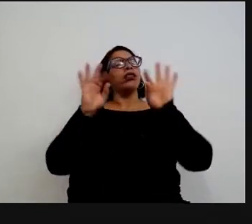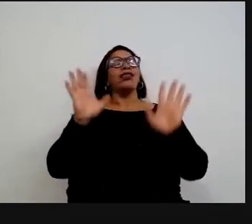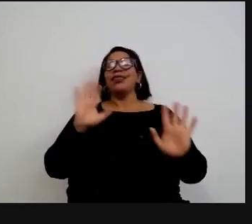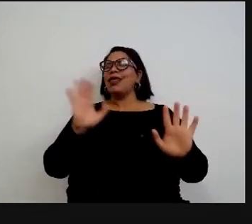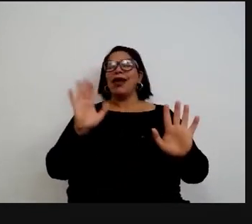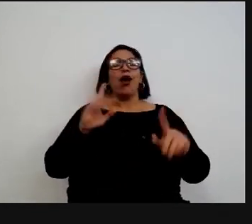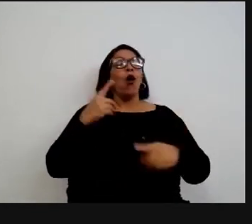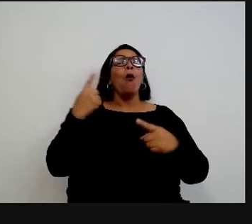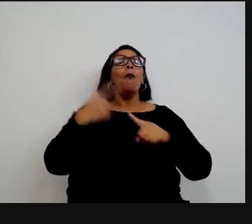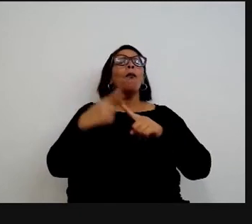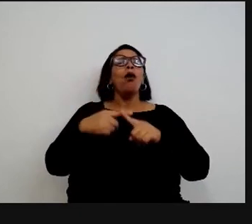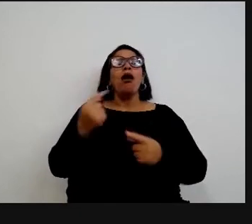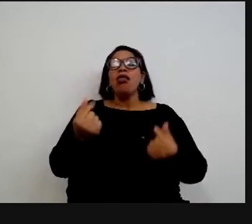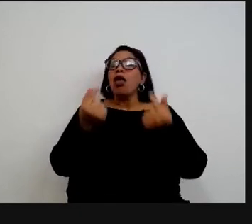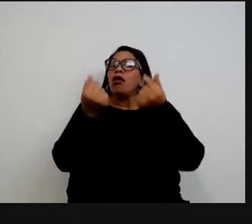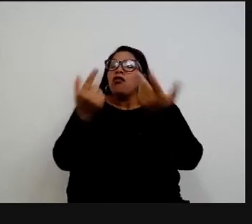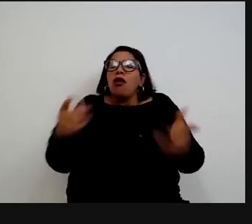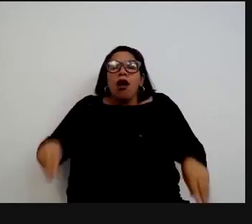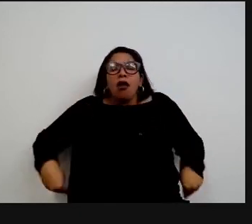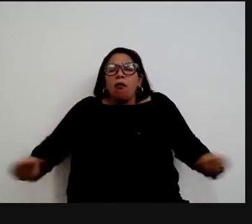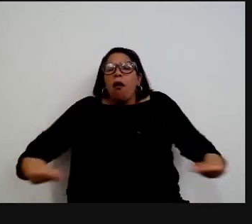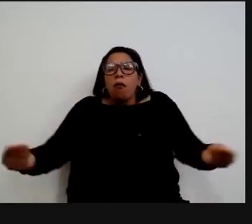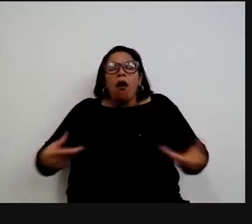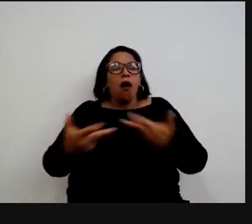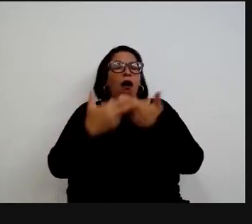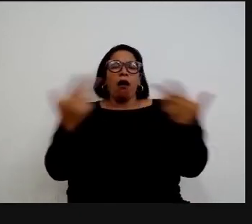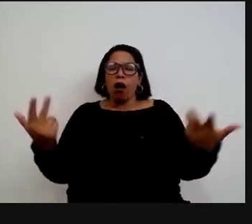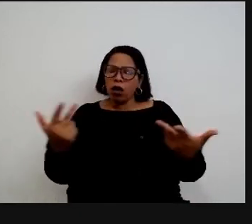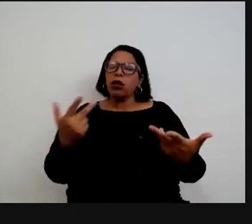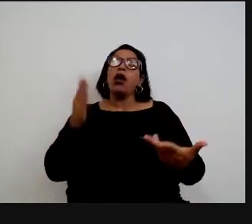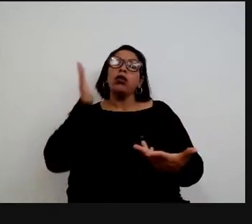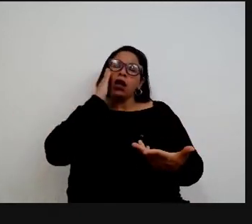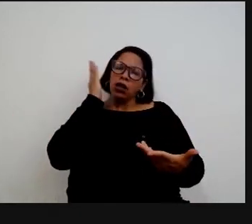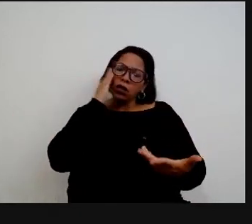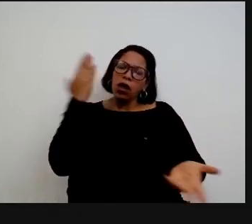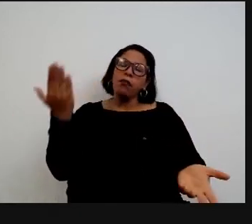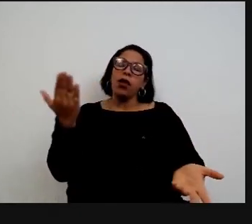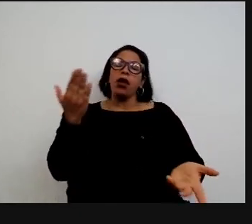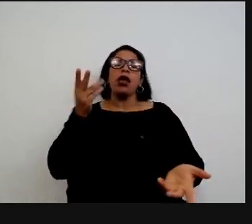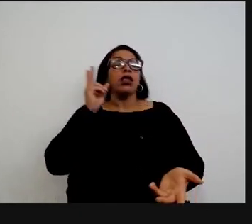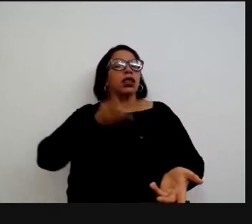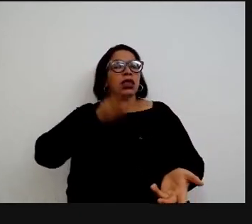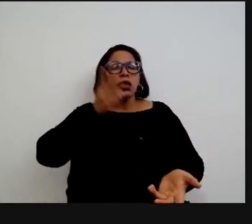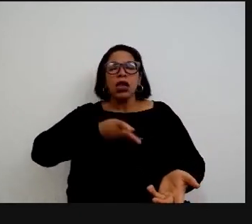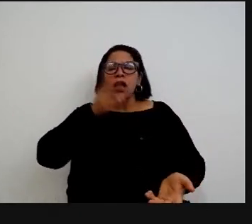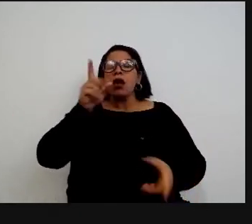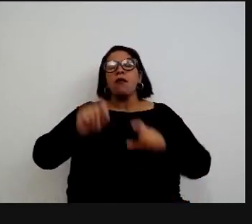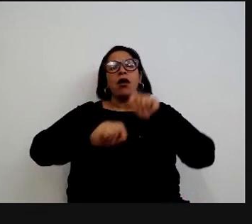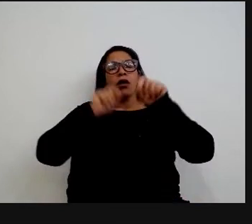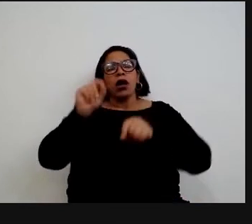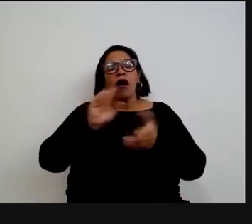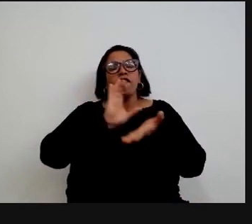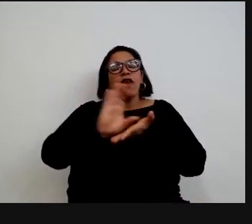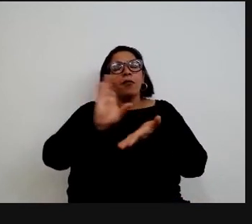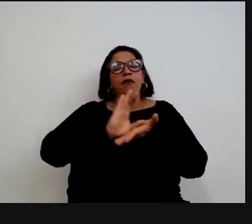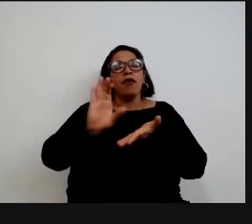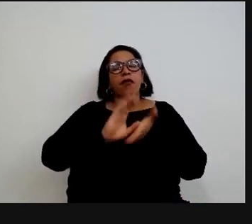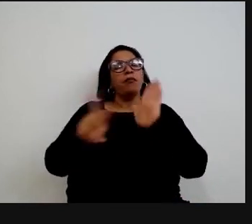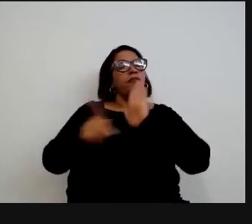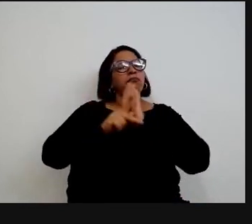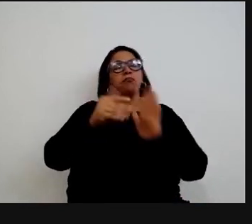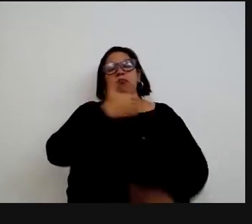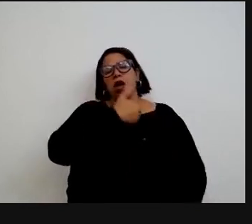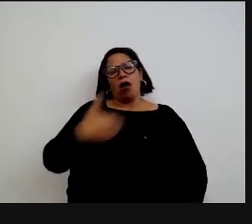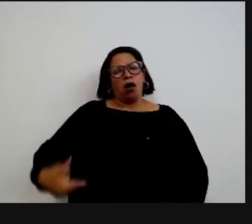custo nisso, né? Então, a gente tem que ter isso muito presente na instituição pública, e nós estamos falando o tempo todo de recursos públicos.